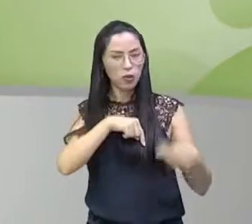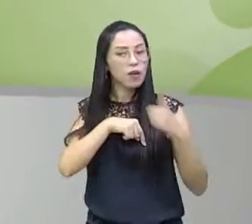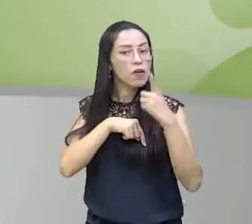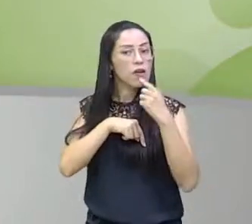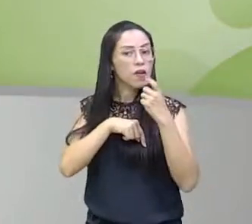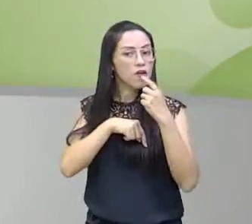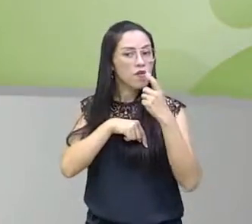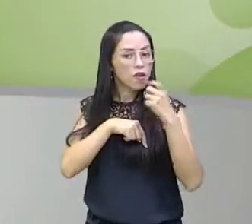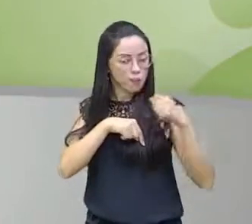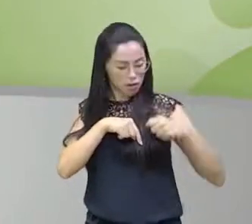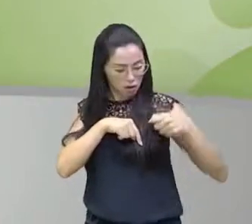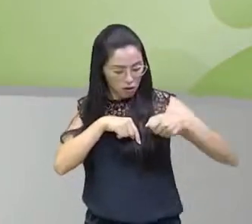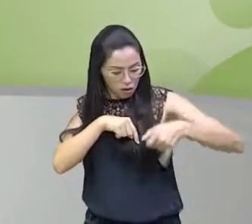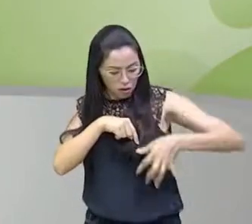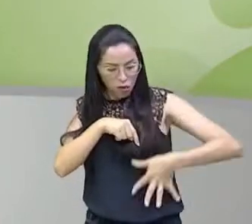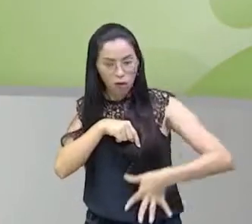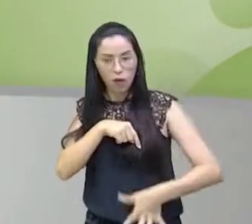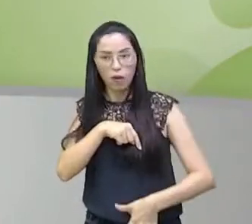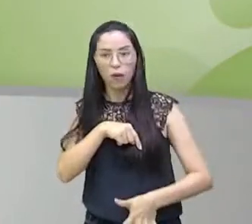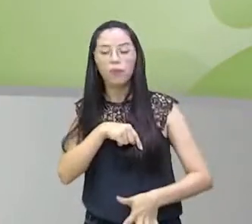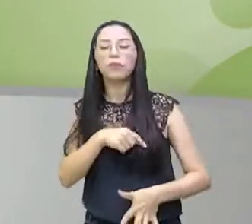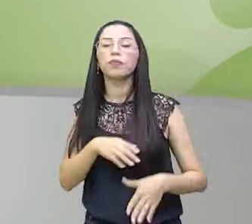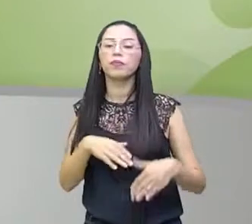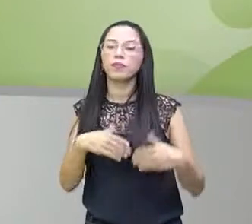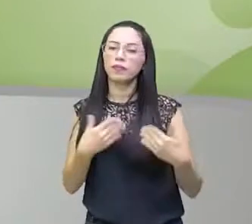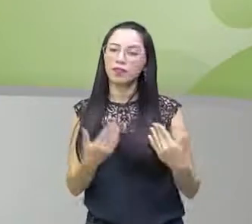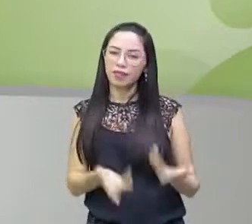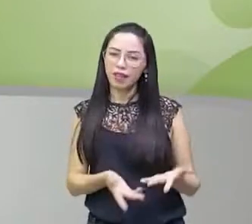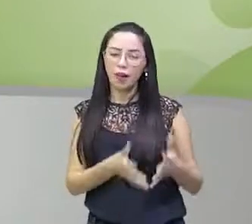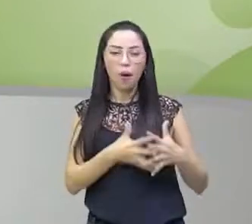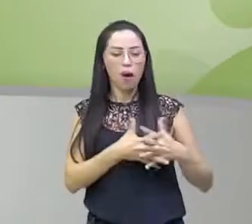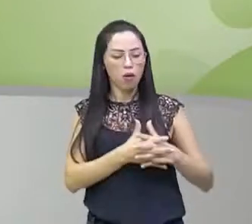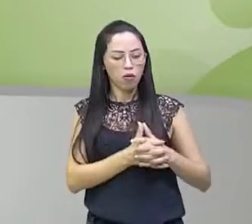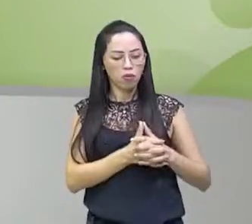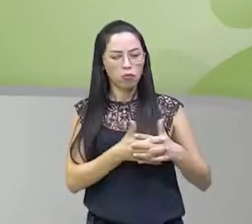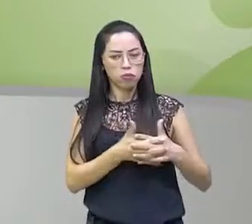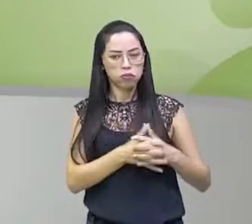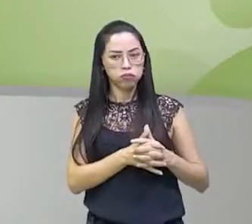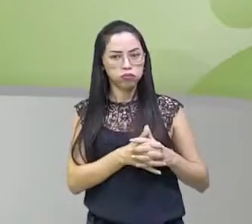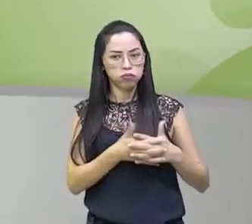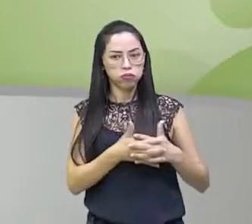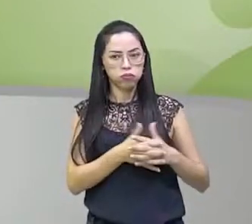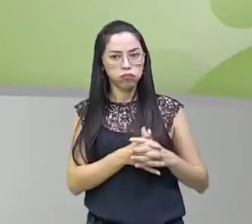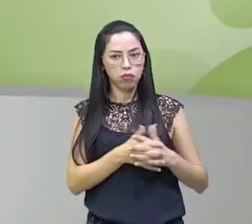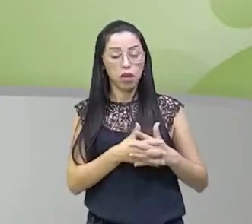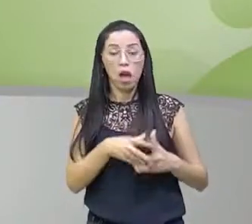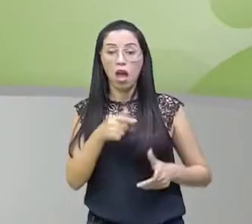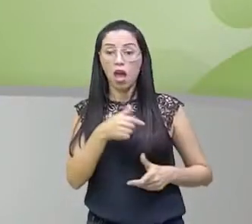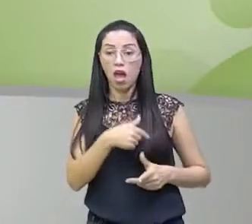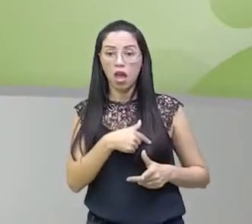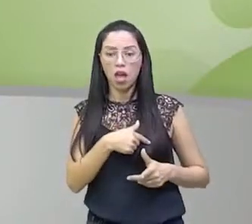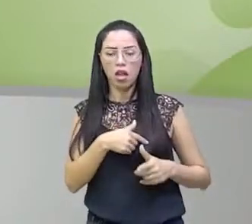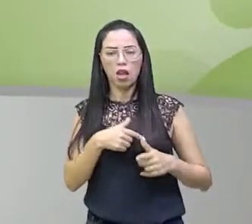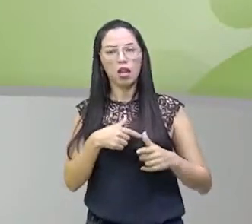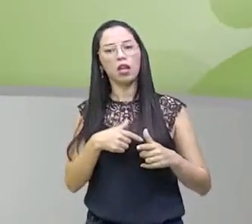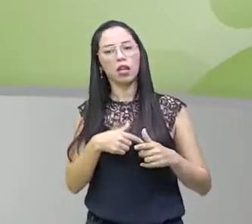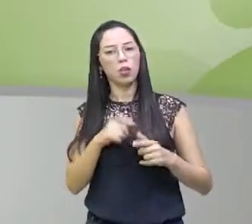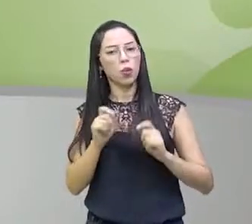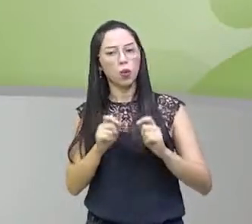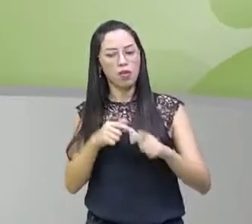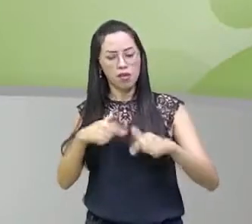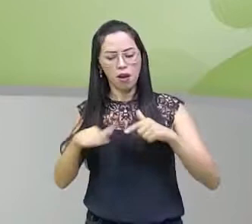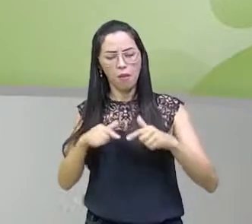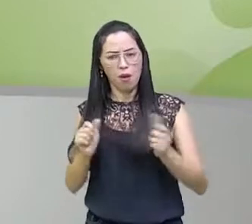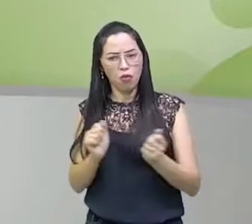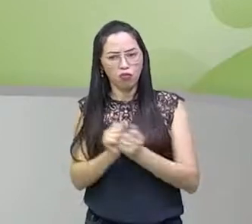sangue. E ele é um órgão que trabalha junto com o pulmão, porque ele precisa justamente oxigenar o sangue. O